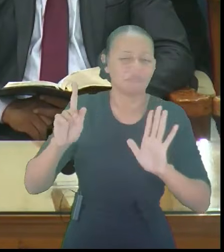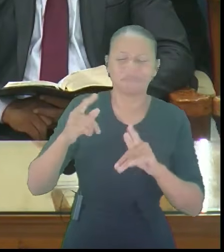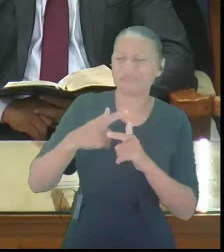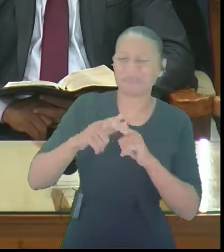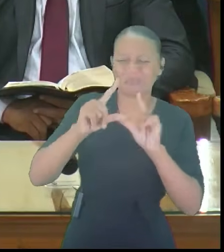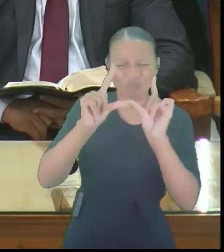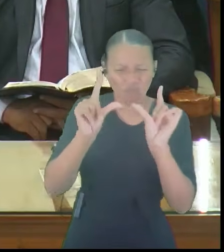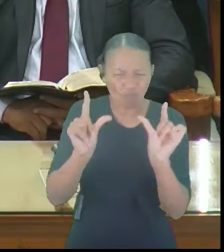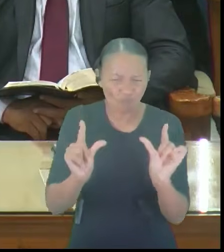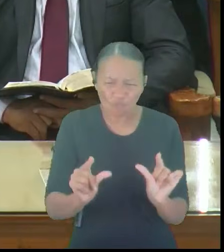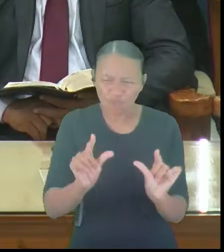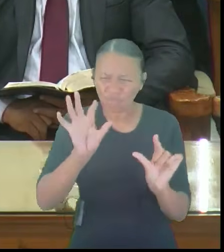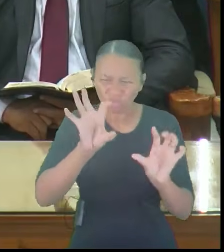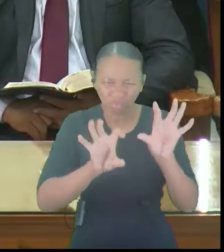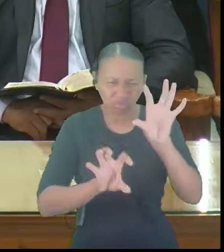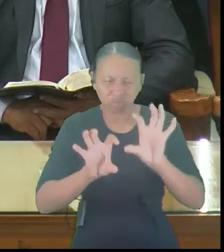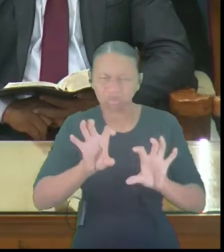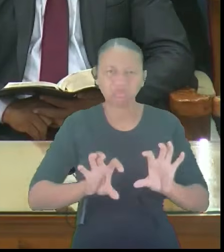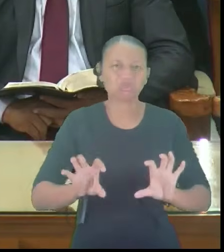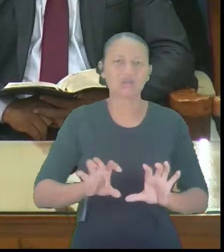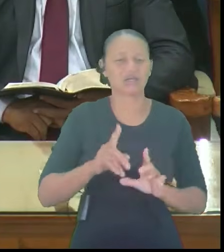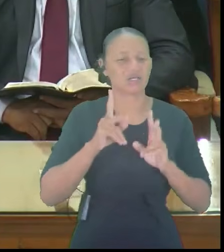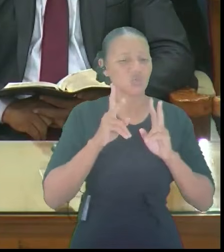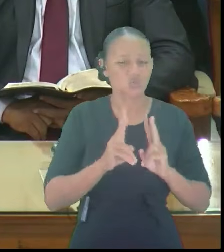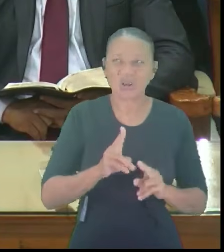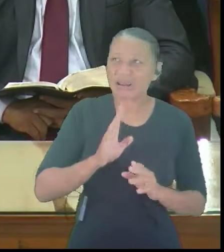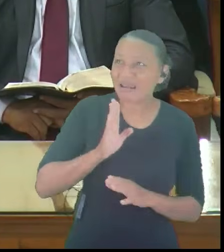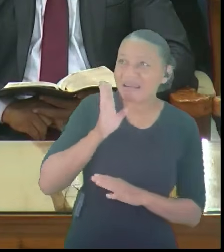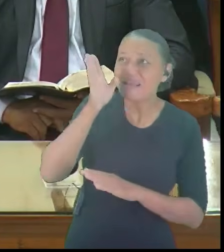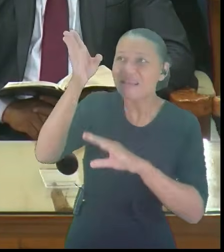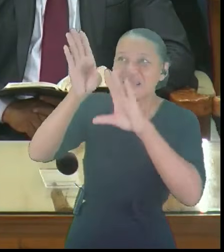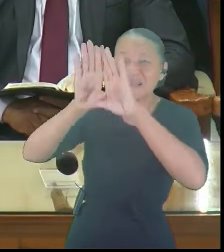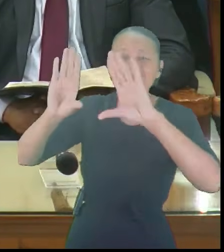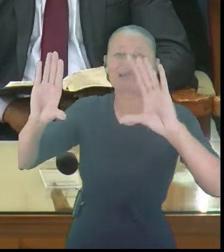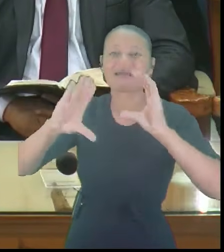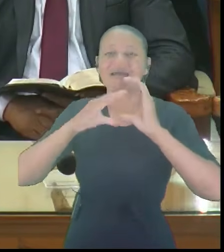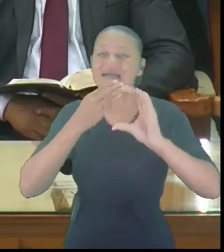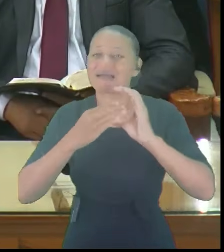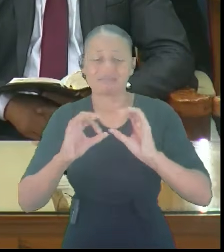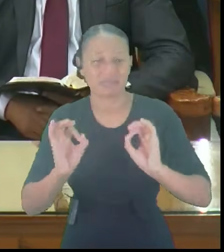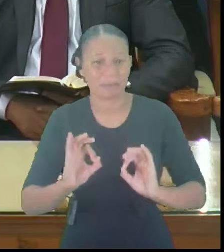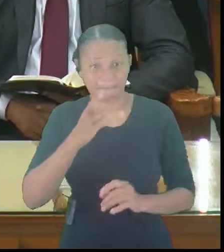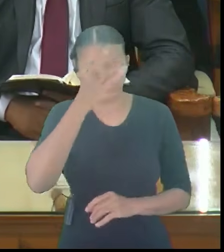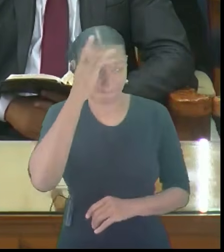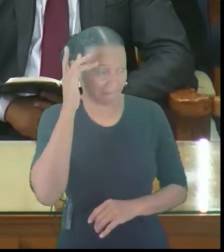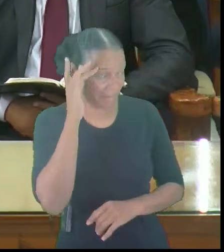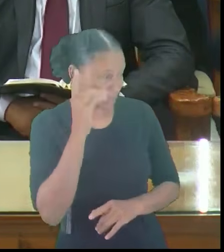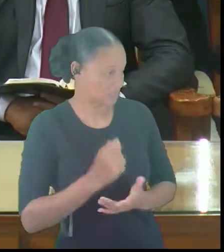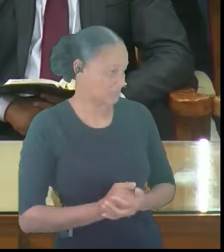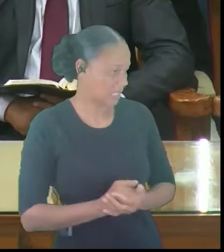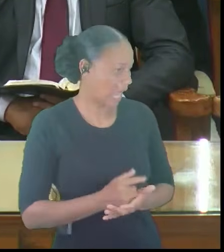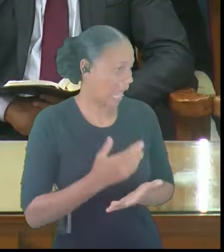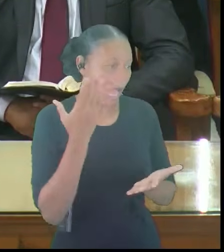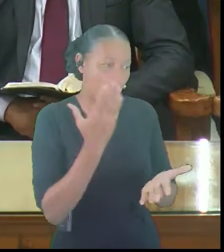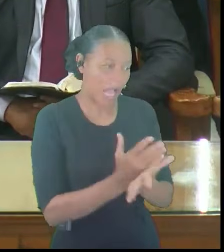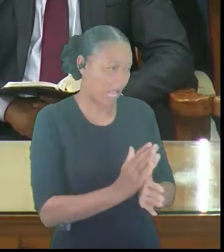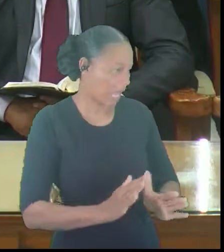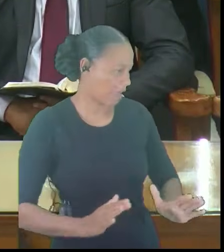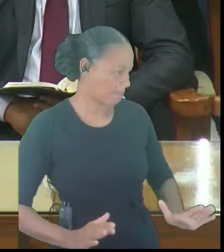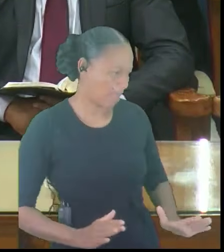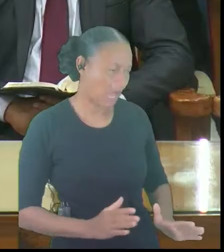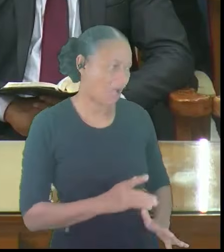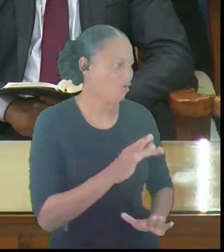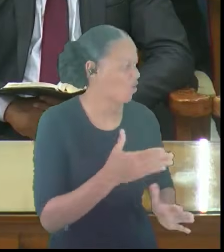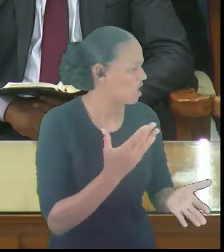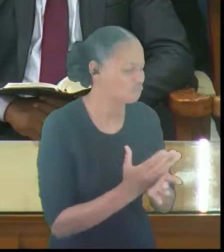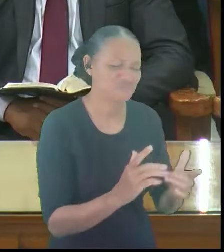céu não tem doença, como o irmão acabou de cantar. Fique certo, se alguém disser que os dons cessaram, você diga que ele